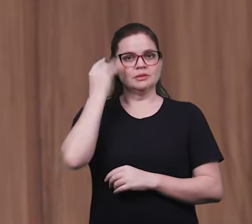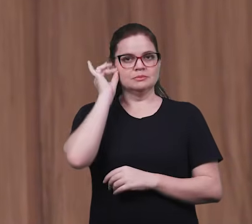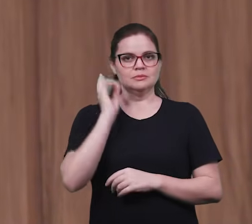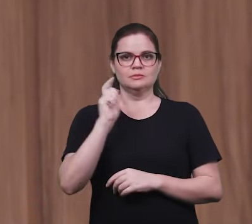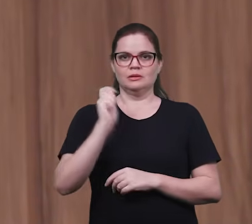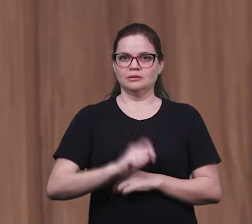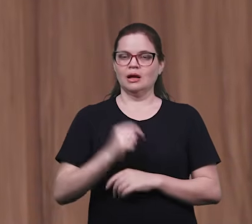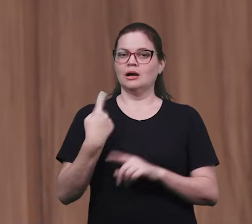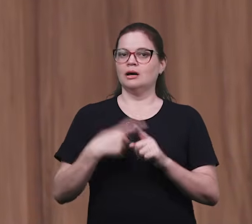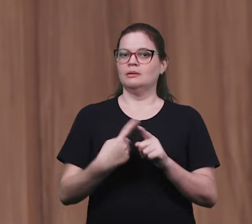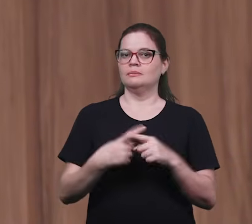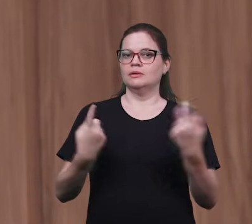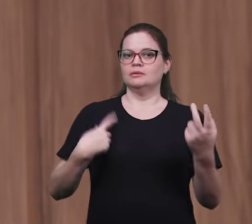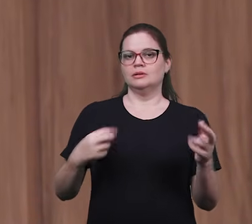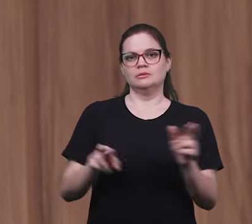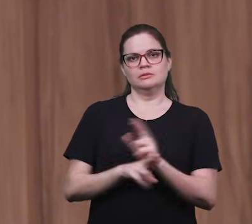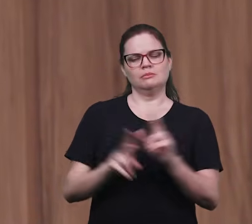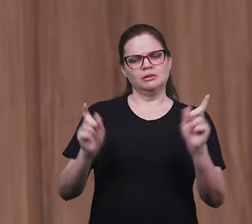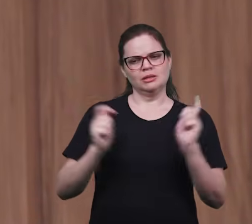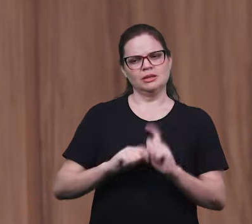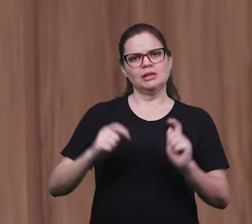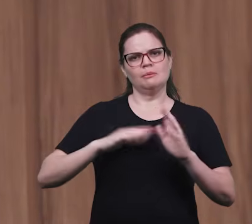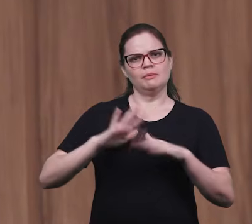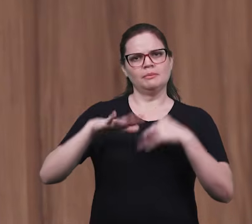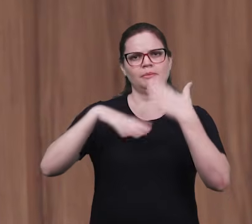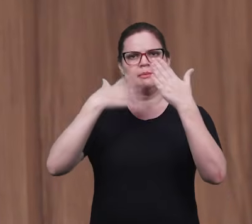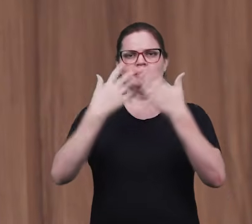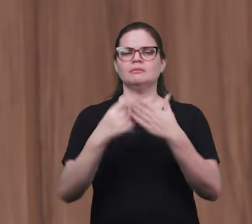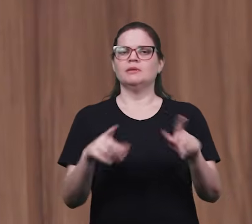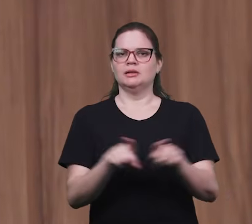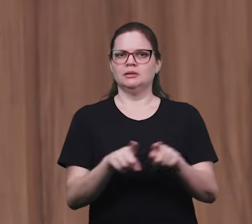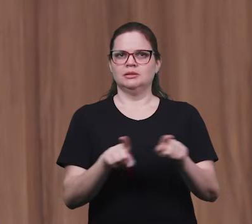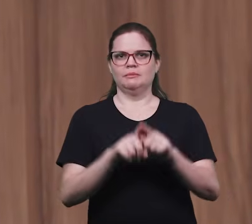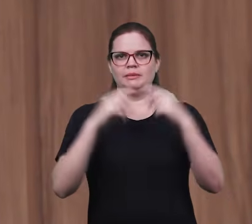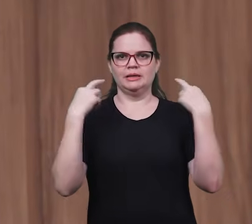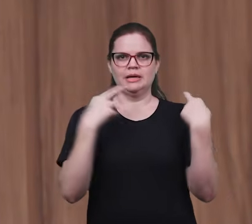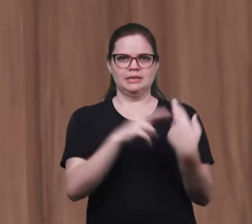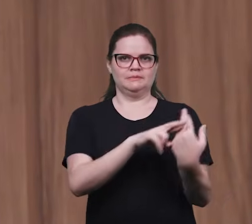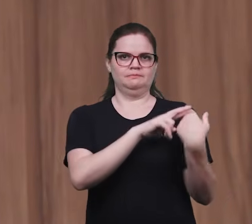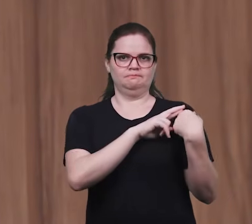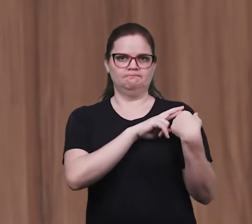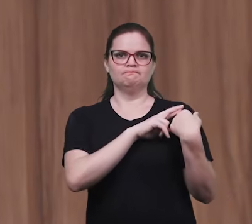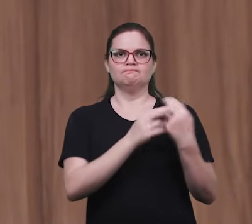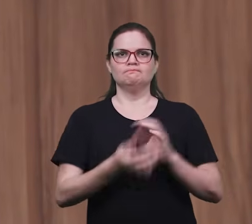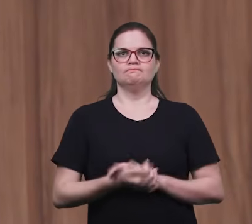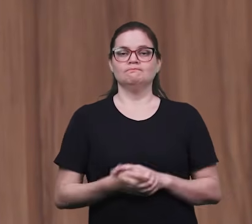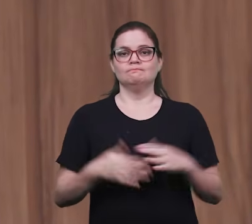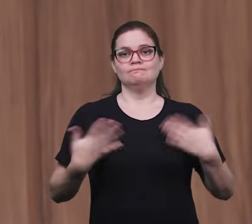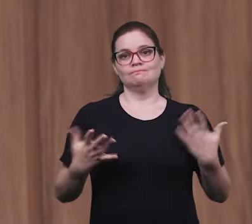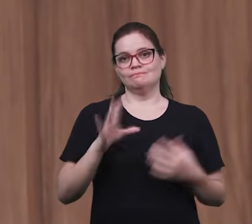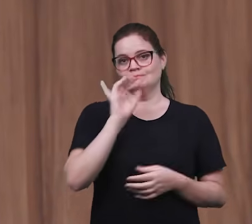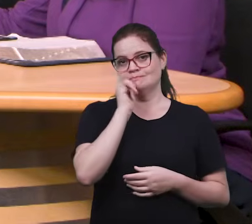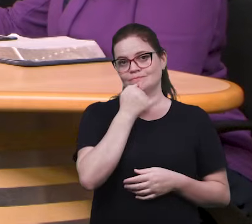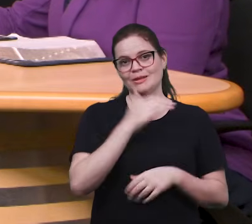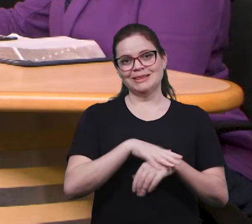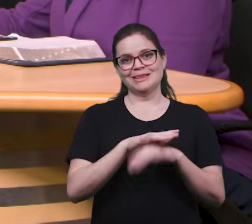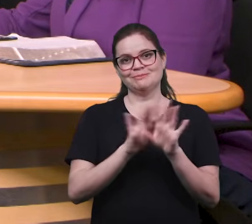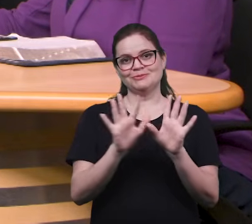um relacionamento que seja produtivo, mas que seja também responsável. Infelizmente, o nosso